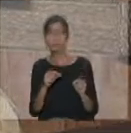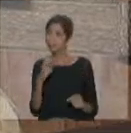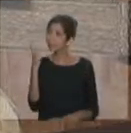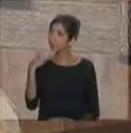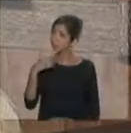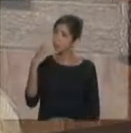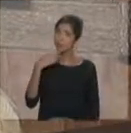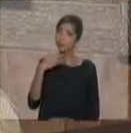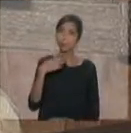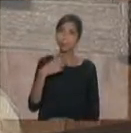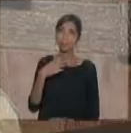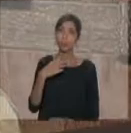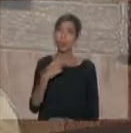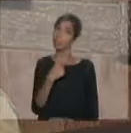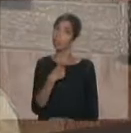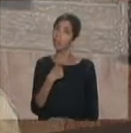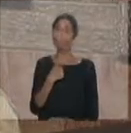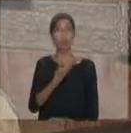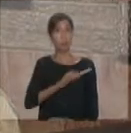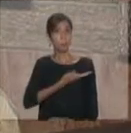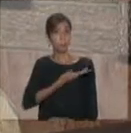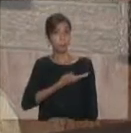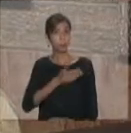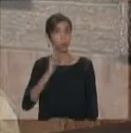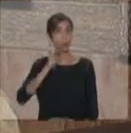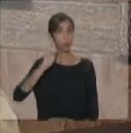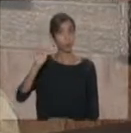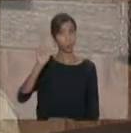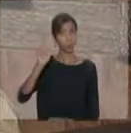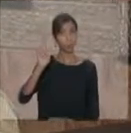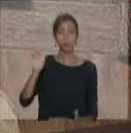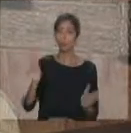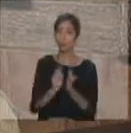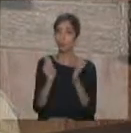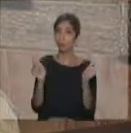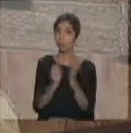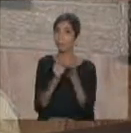Ele disse: eu sou amigo do dono do Jornal da Bahia.